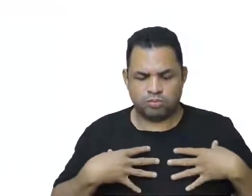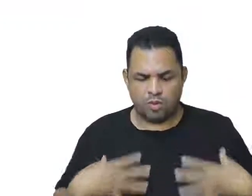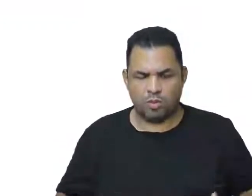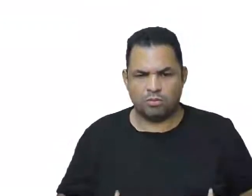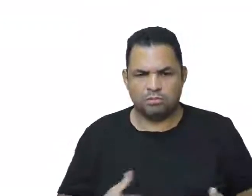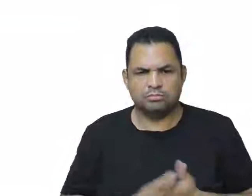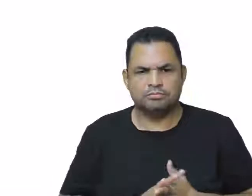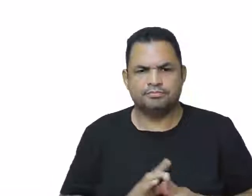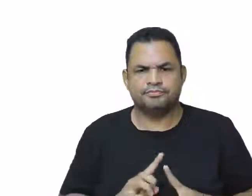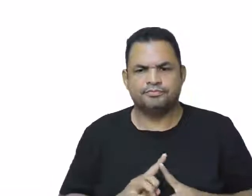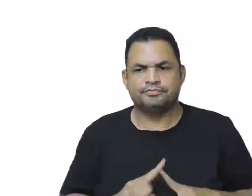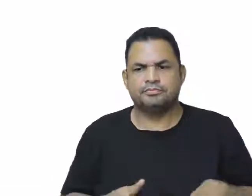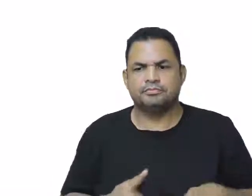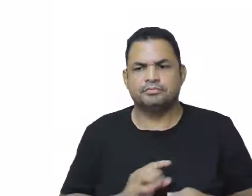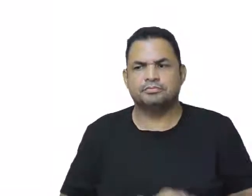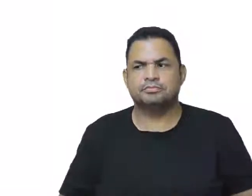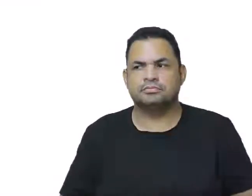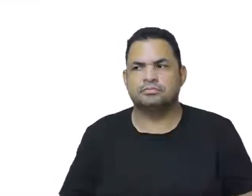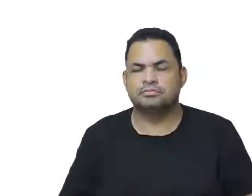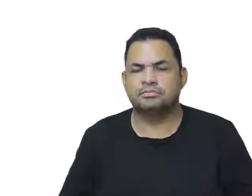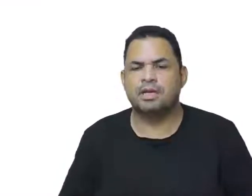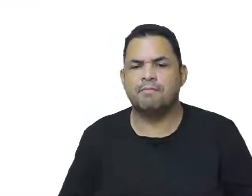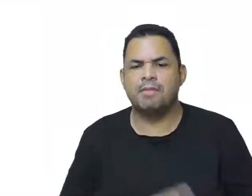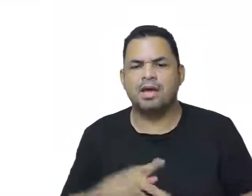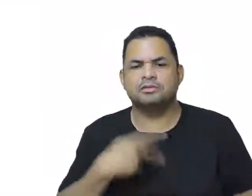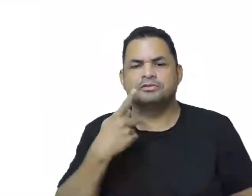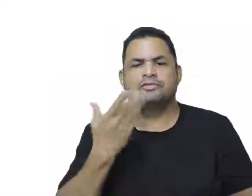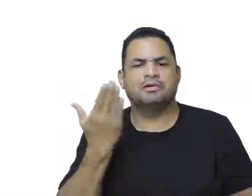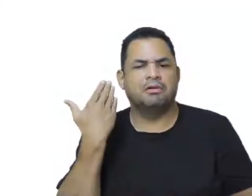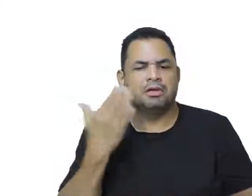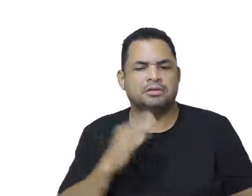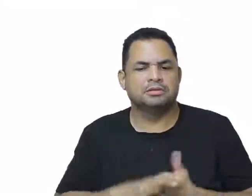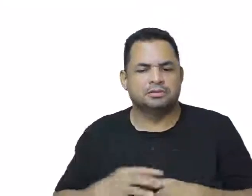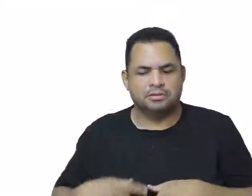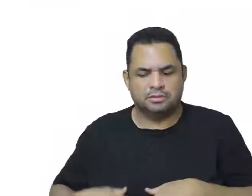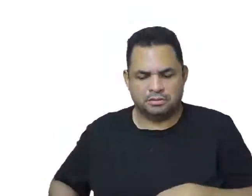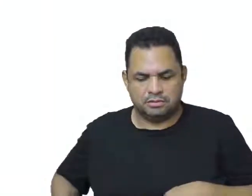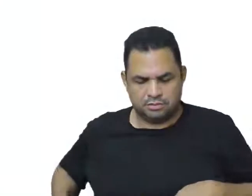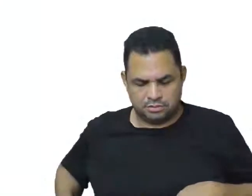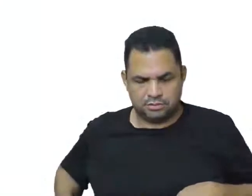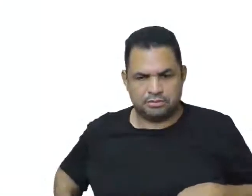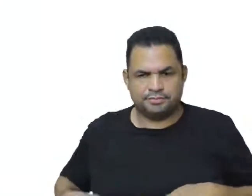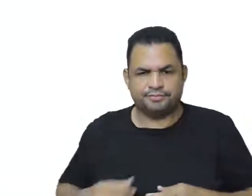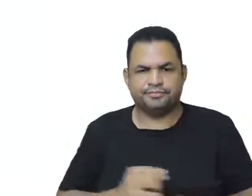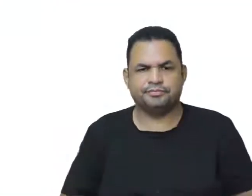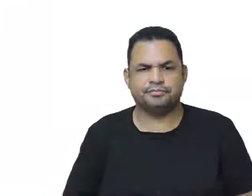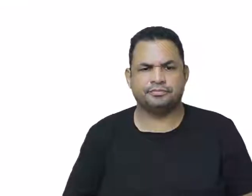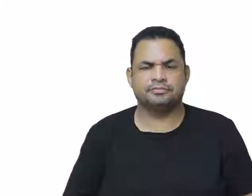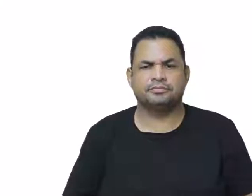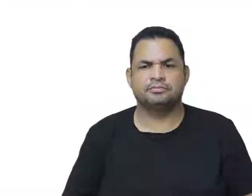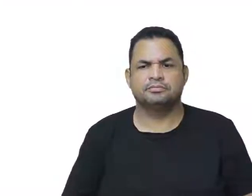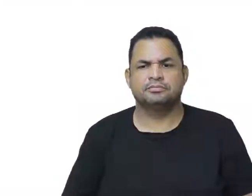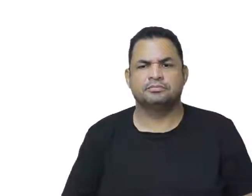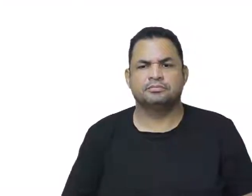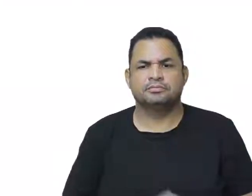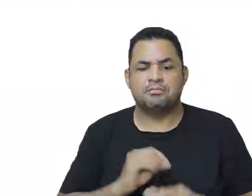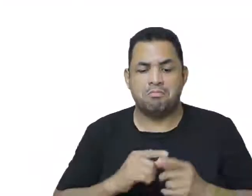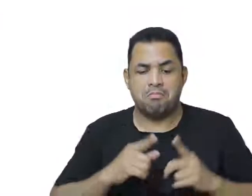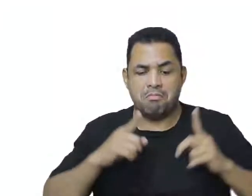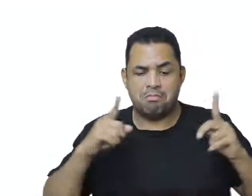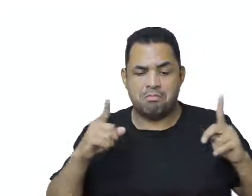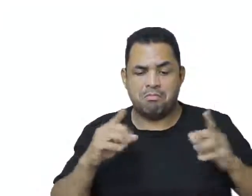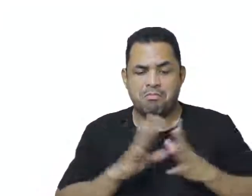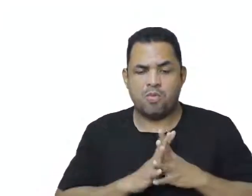falar assim, mas agora o senhor falou, professor, que era o fígado. Eu falei de órgão interno, tá, pessoal? O maior órgão do